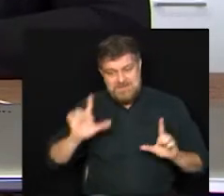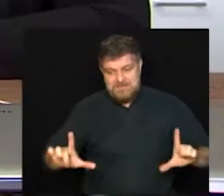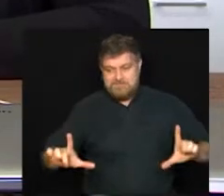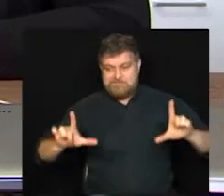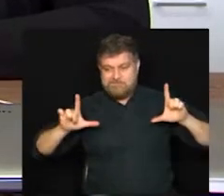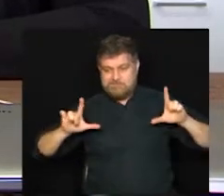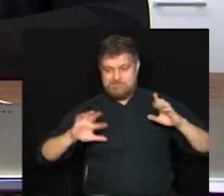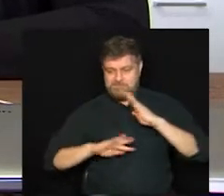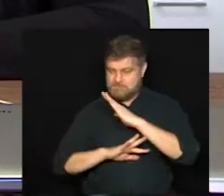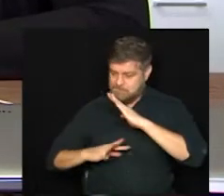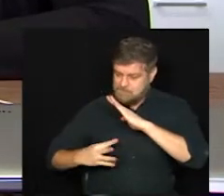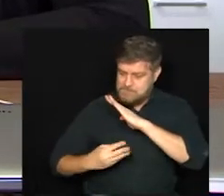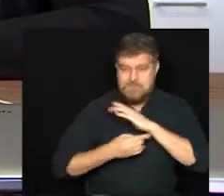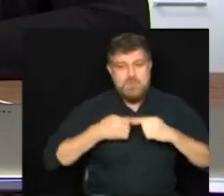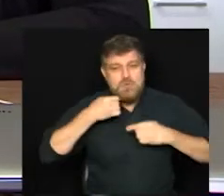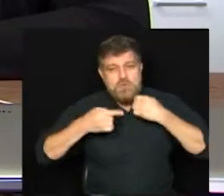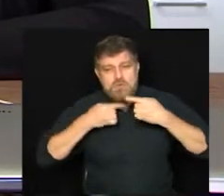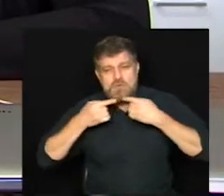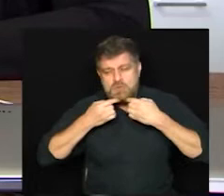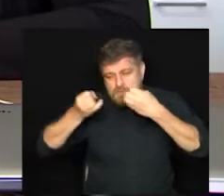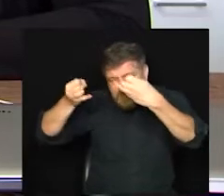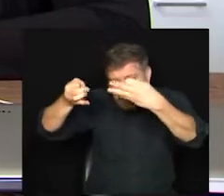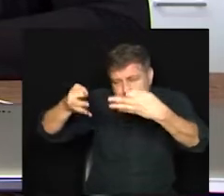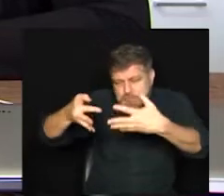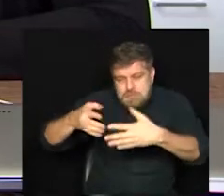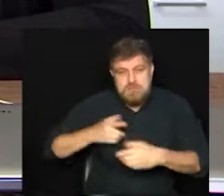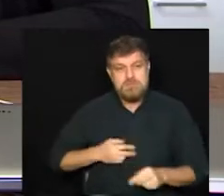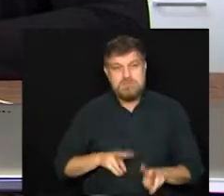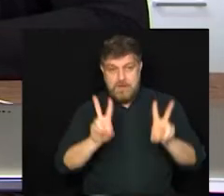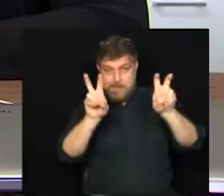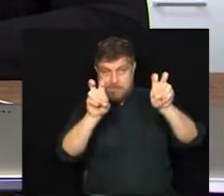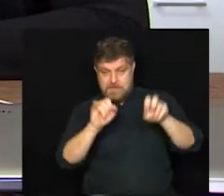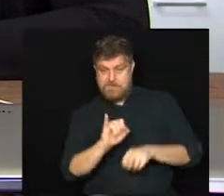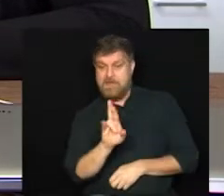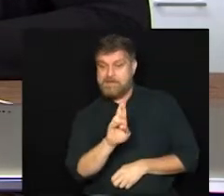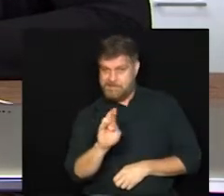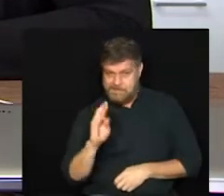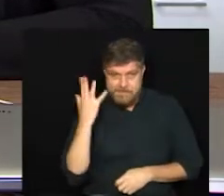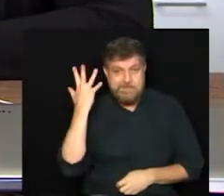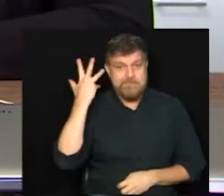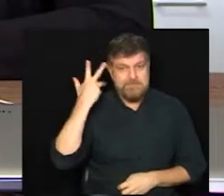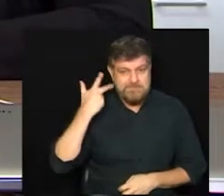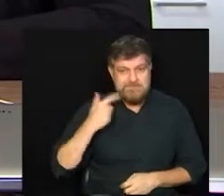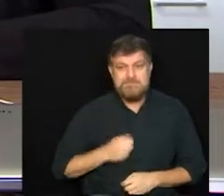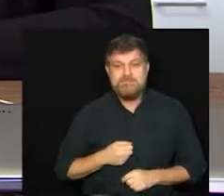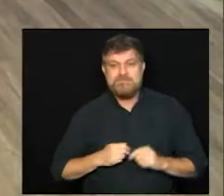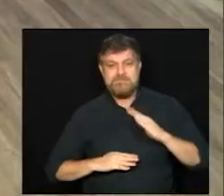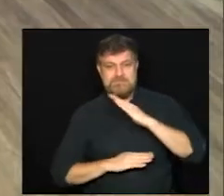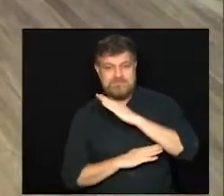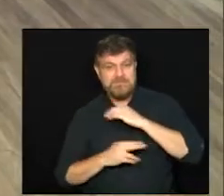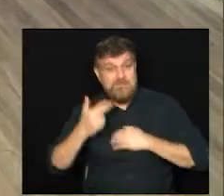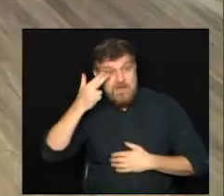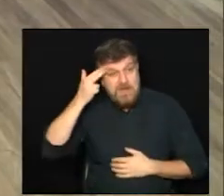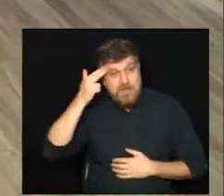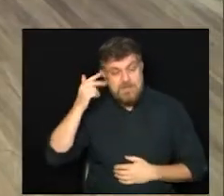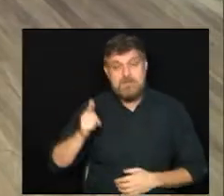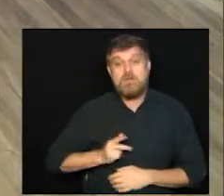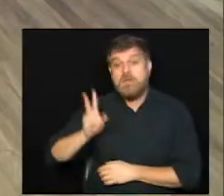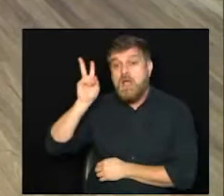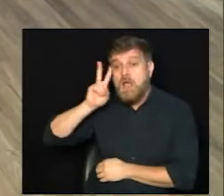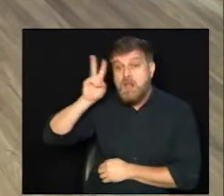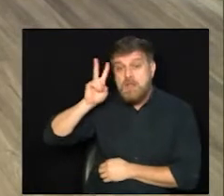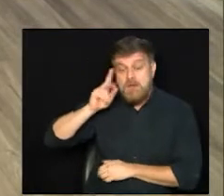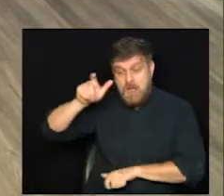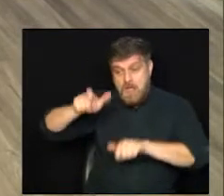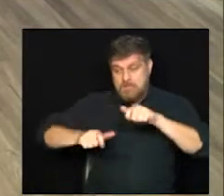Total, tirando todas as dúvidas relacionadas à declaração de imposto de renda. Pois não, Gabriel? Lembrando que quem